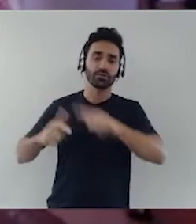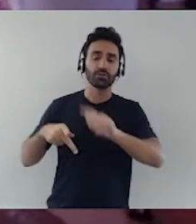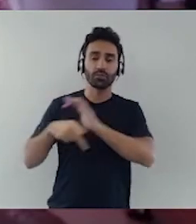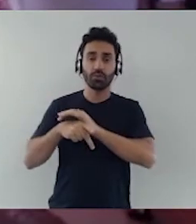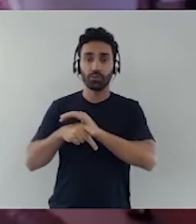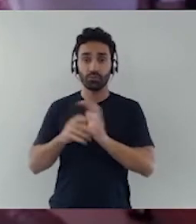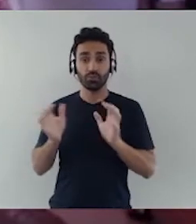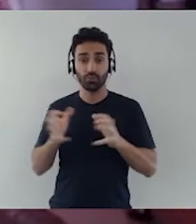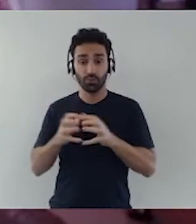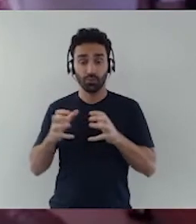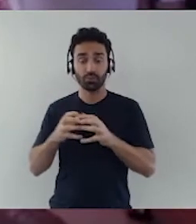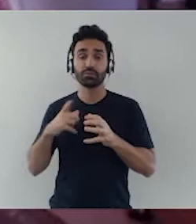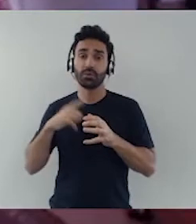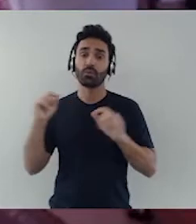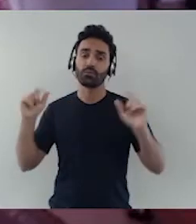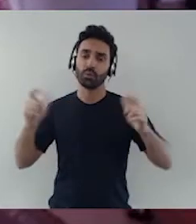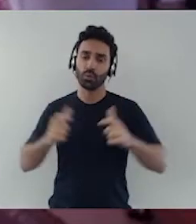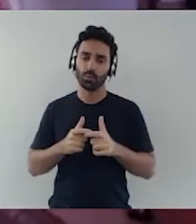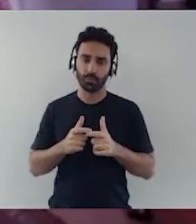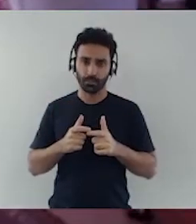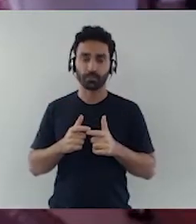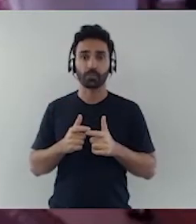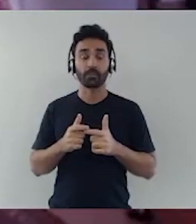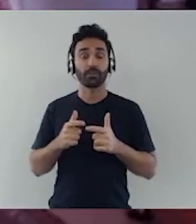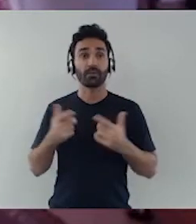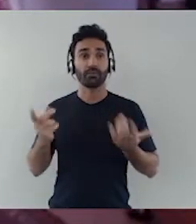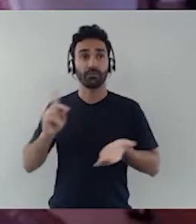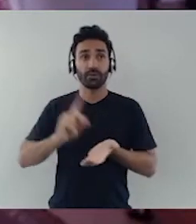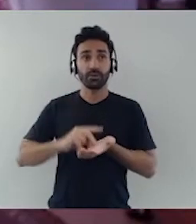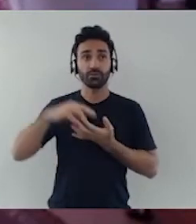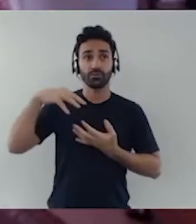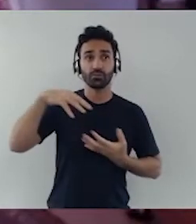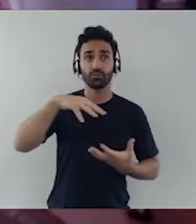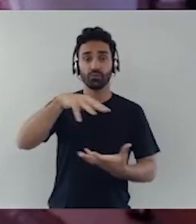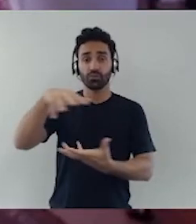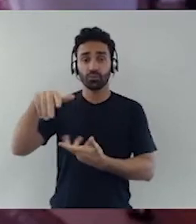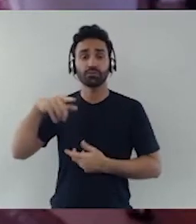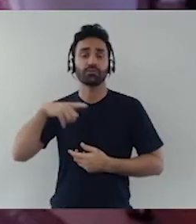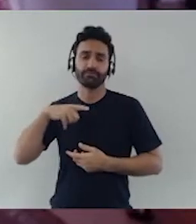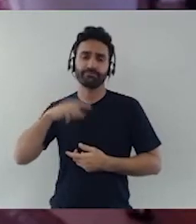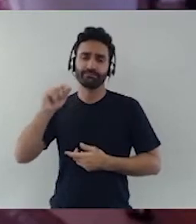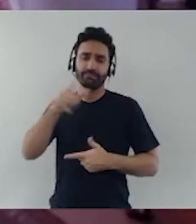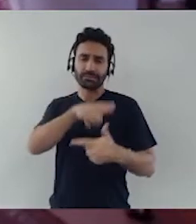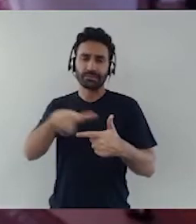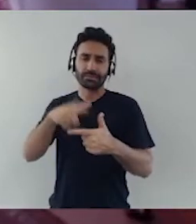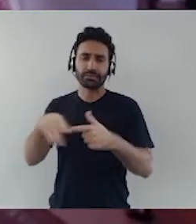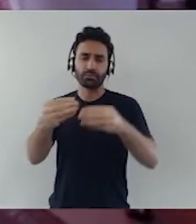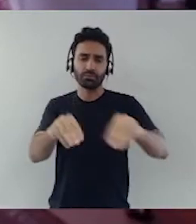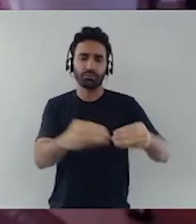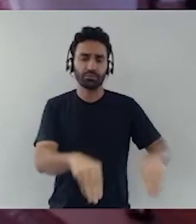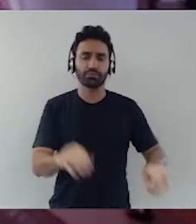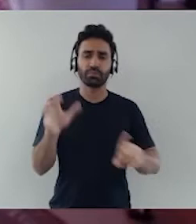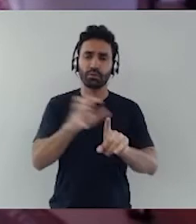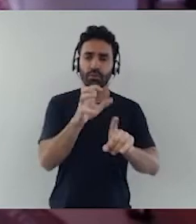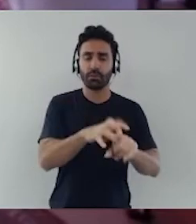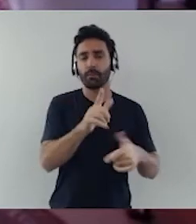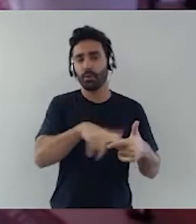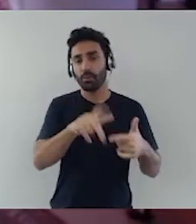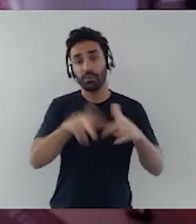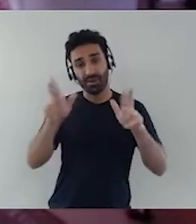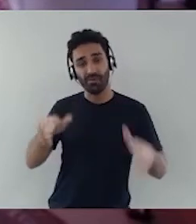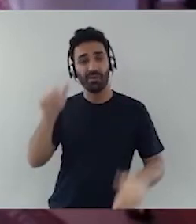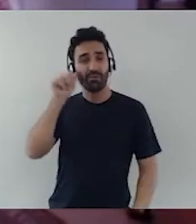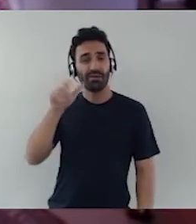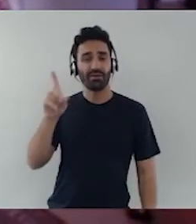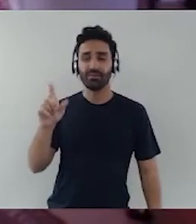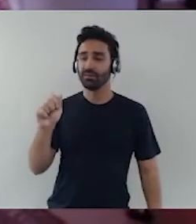têm se esvaziado e, mais do que nunca, todos estamos sendo afetados, como muito bem enfatizou a Daniela. Então,